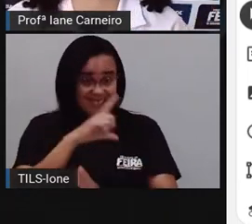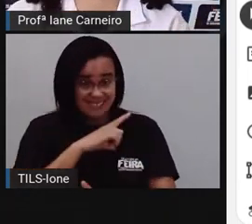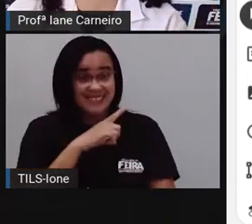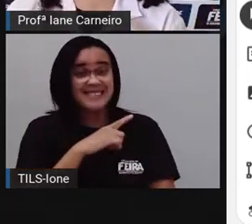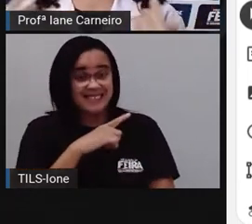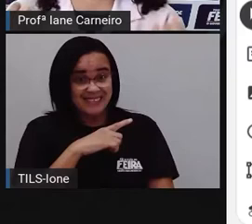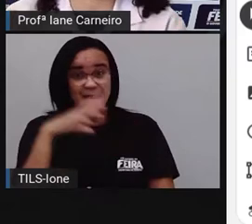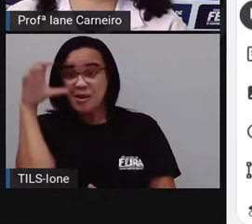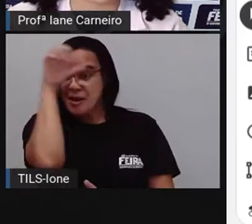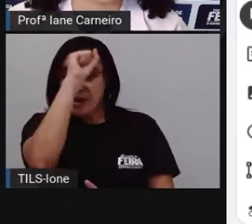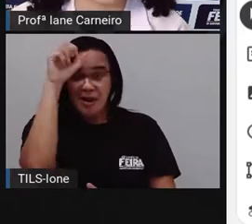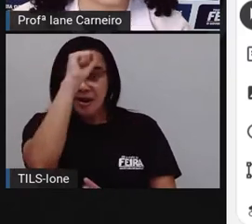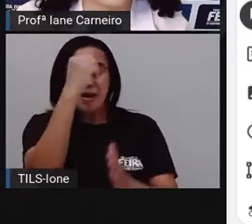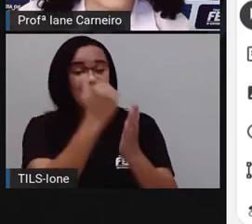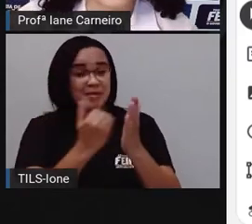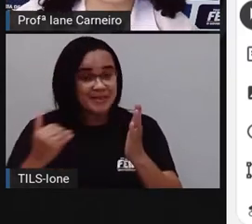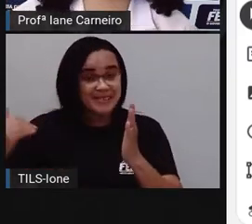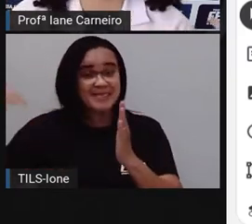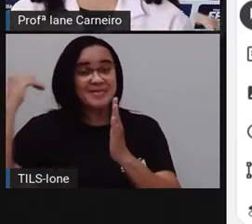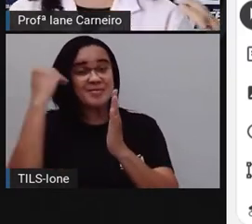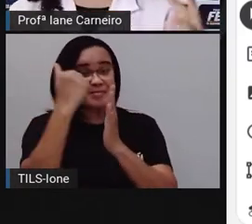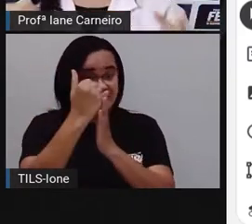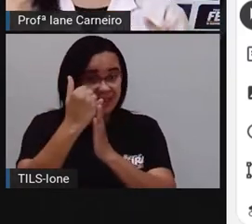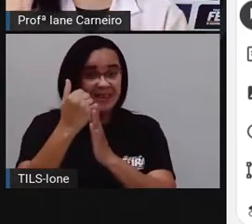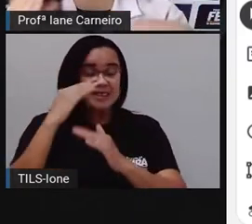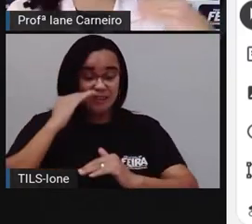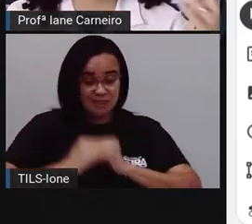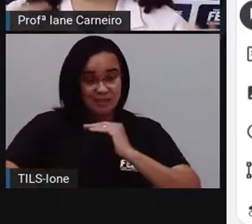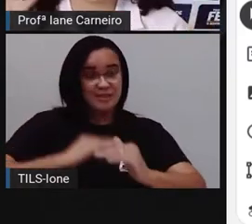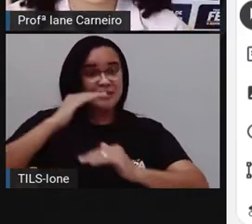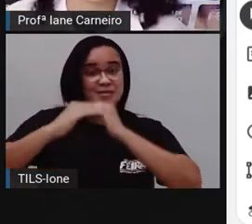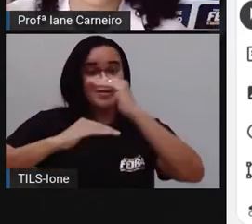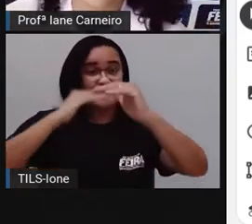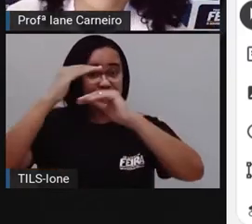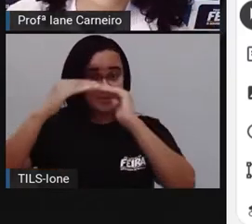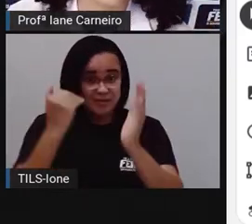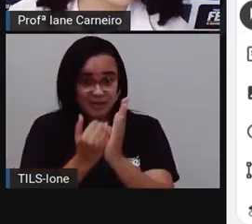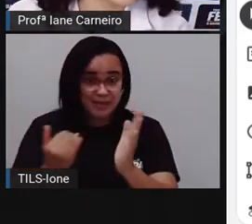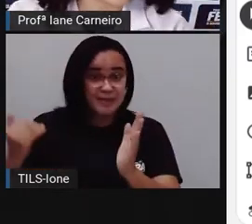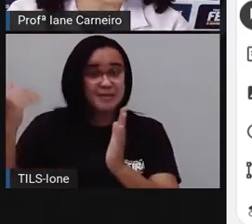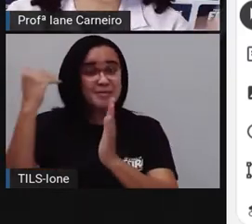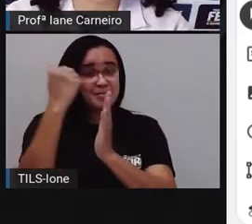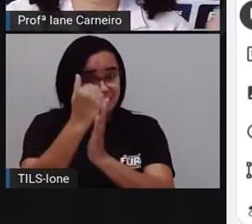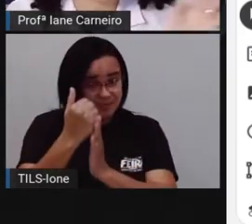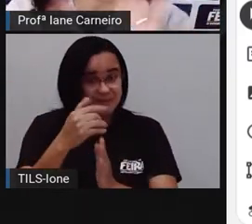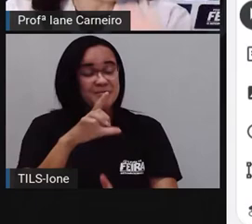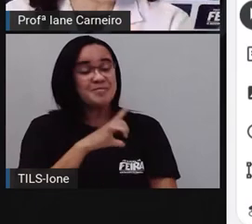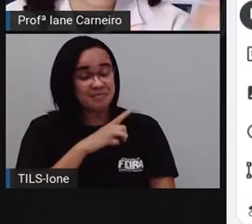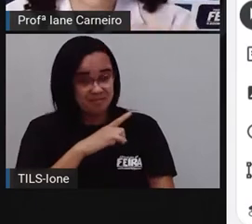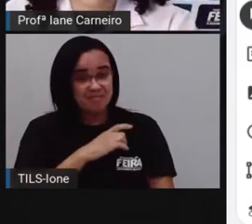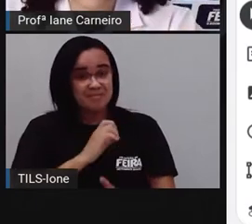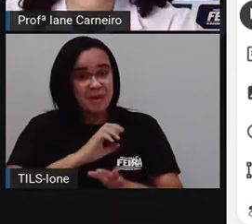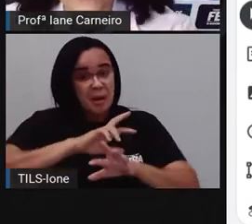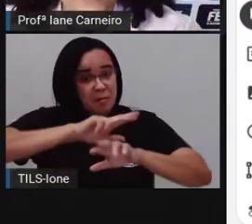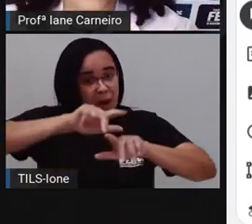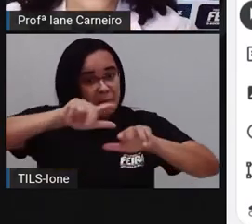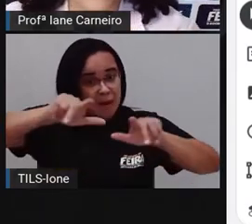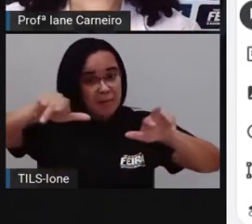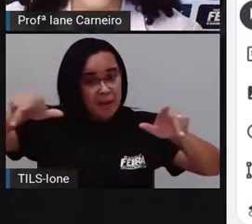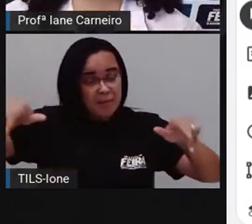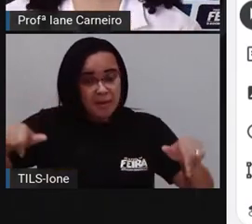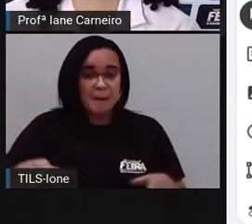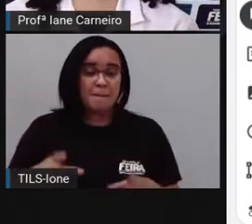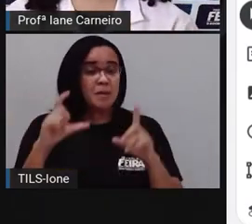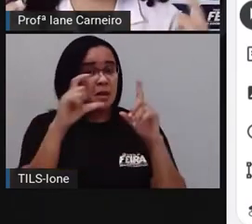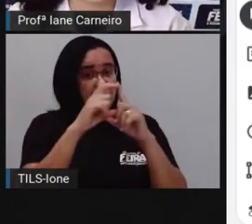segundo ano vai trabalhar com vocês o alfabeto. Vocês vão ter que ler outras palavras e a leitura nunca vai abandonar vocês, tá